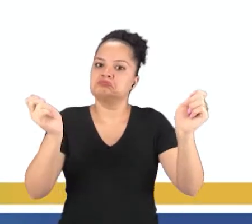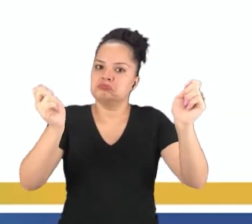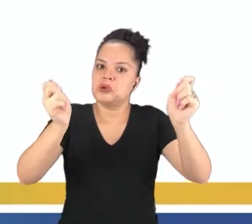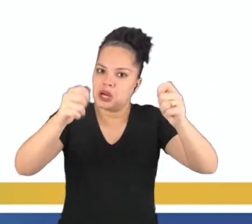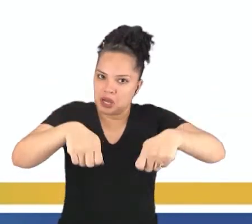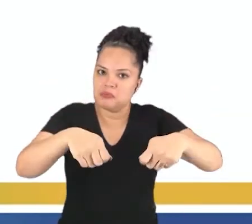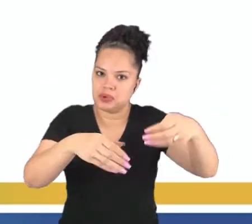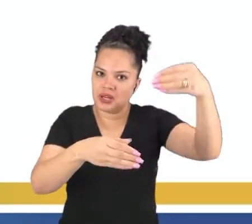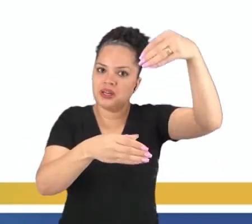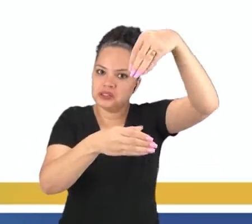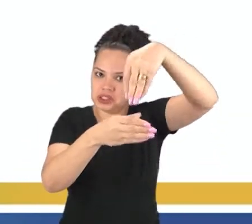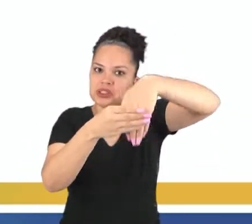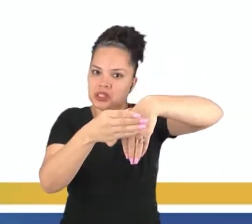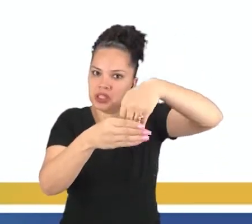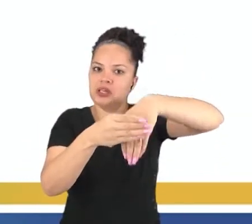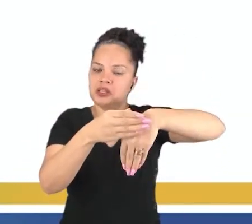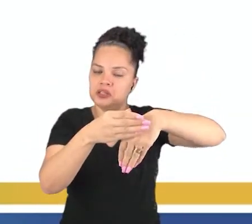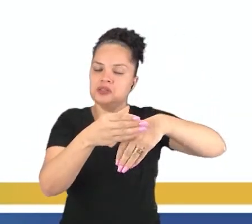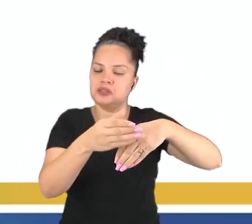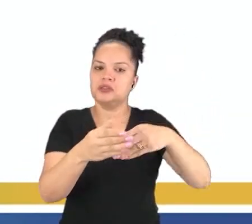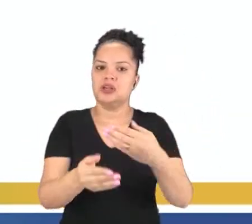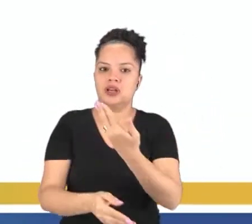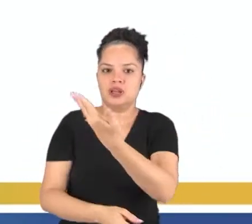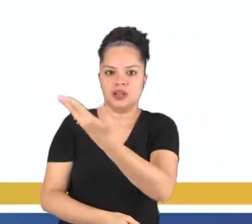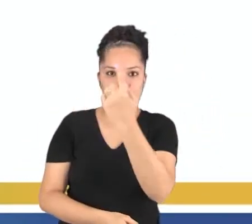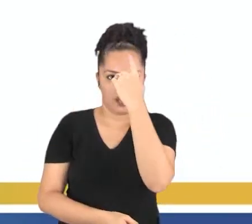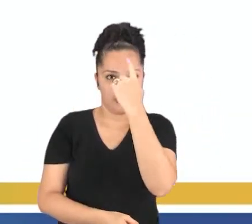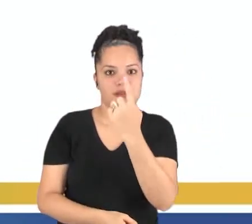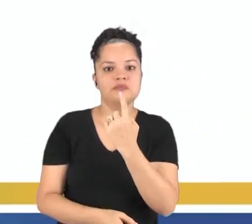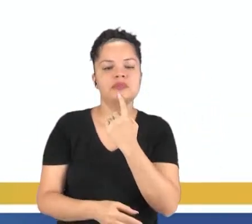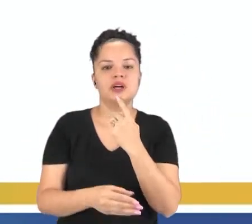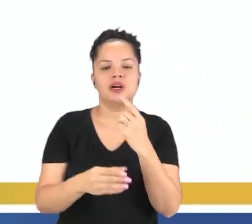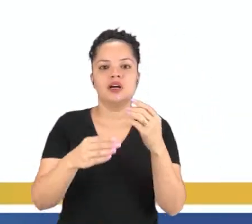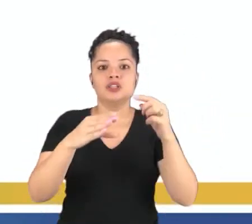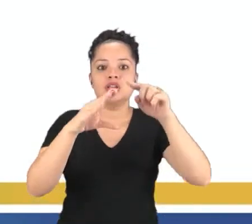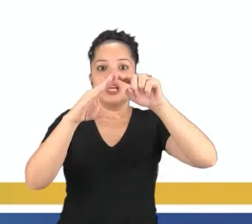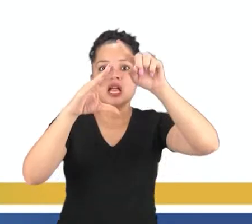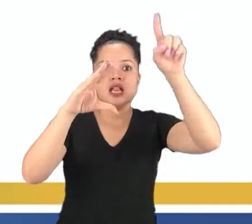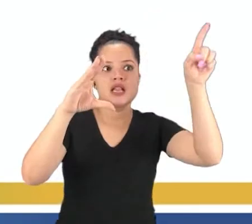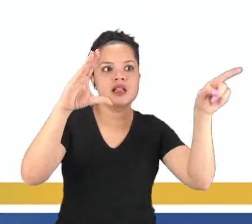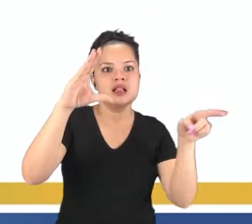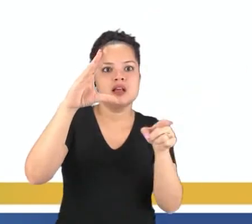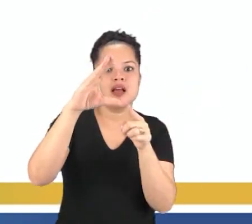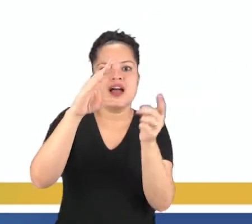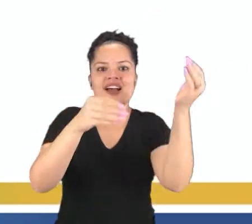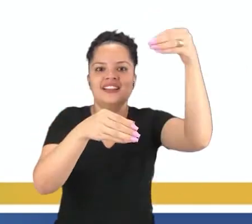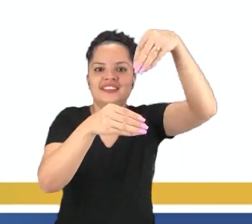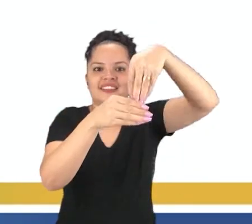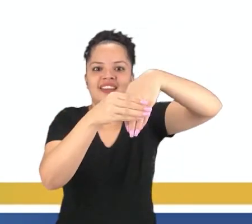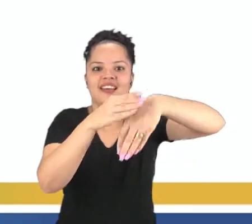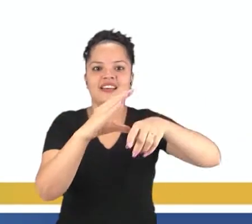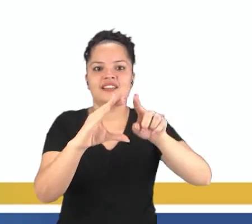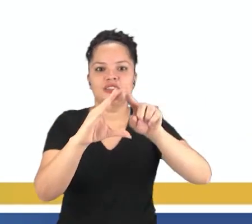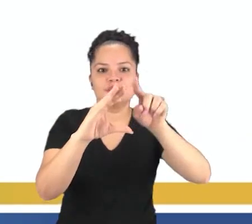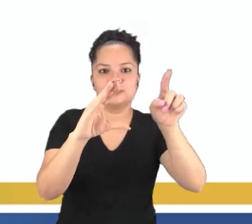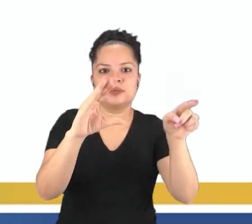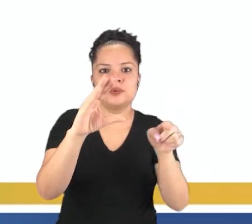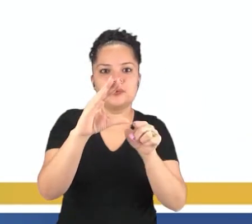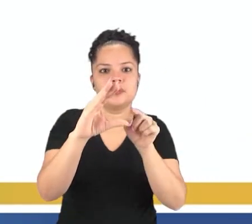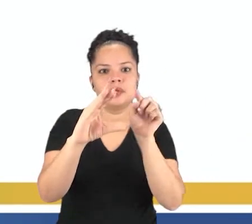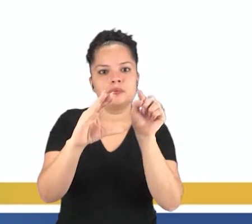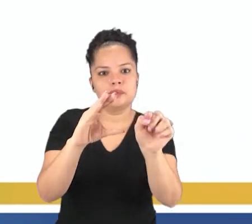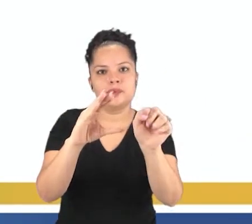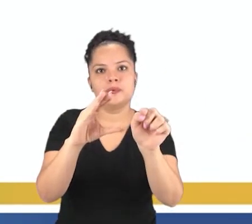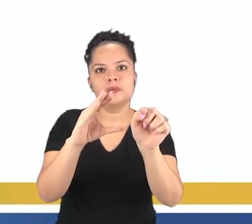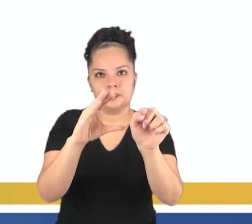circunferências internas. E repare que a circunferência menor, ela está dentro da maior. E todos os pontos do seu círculo